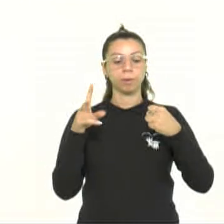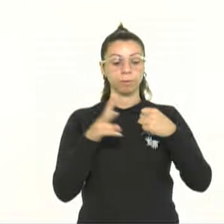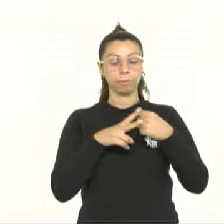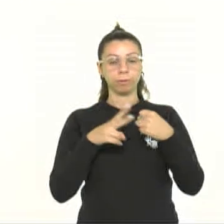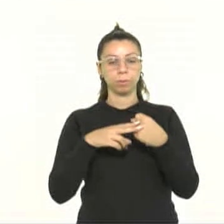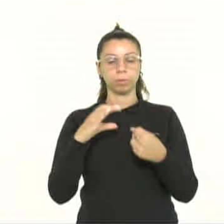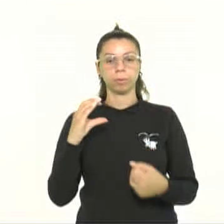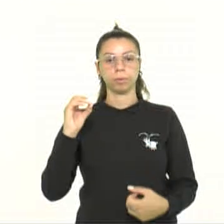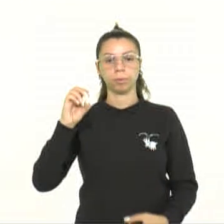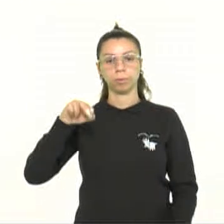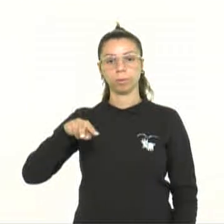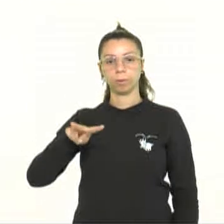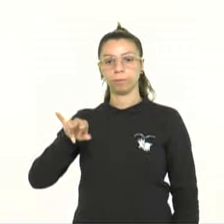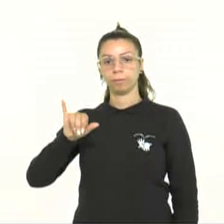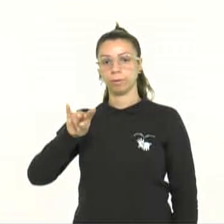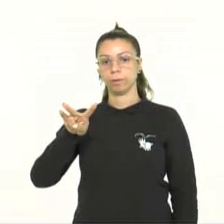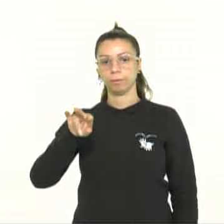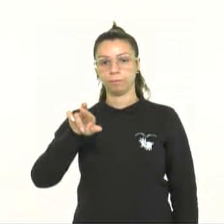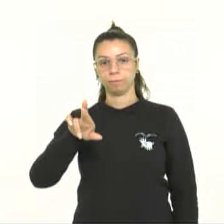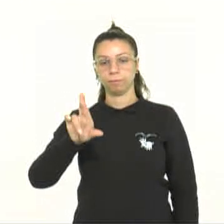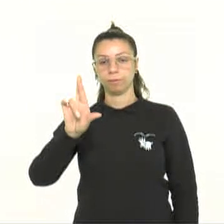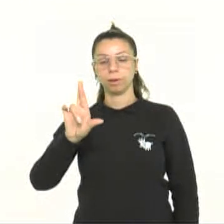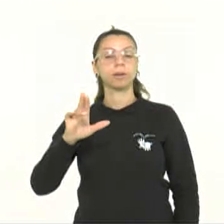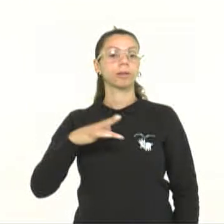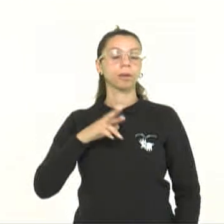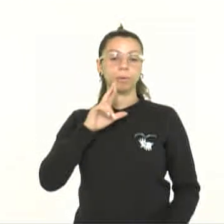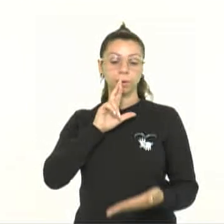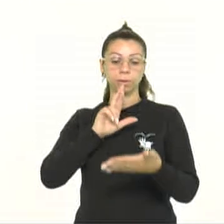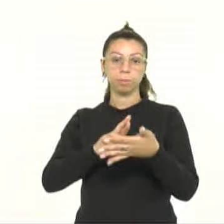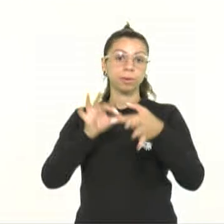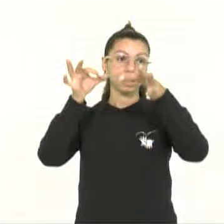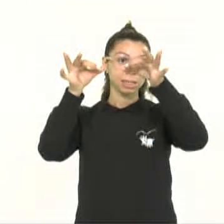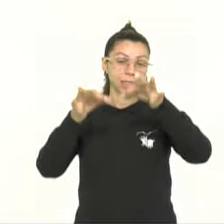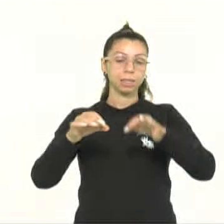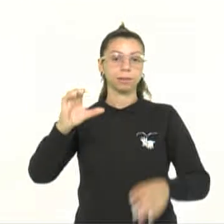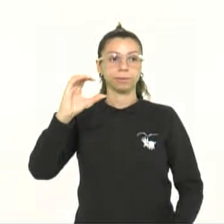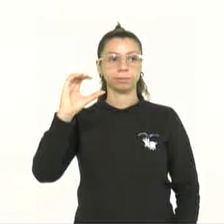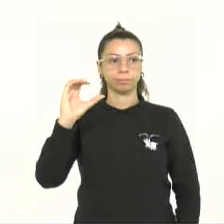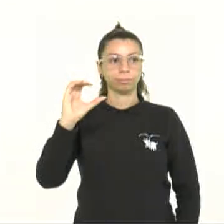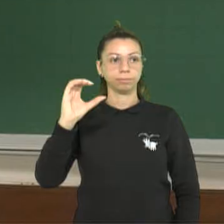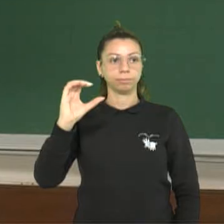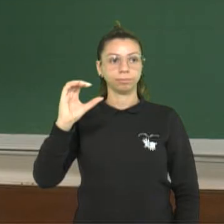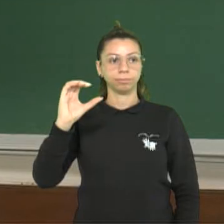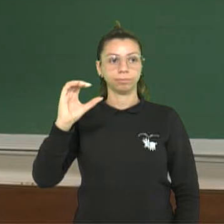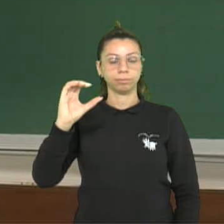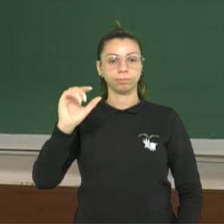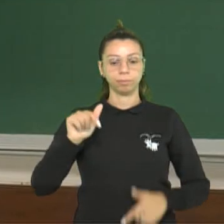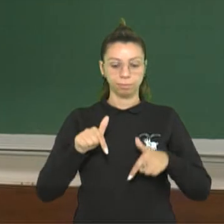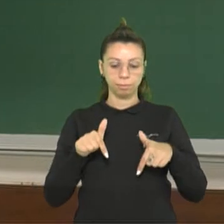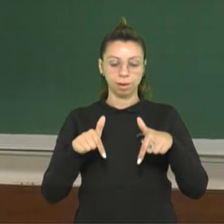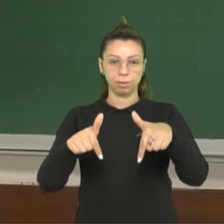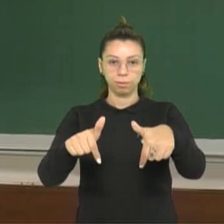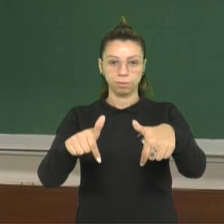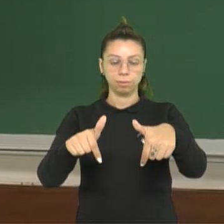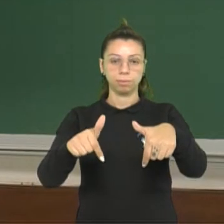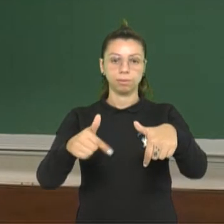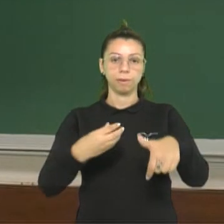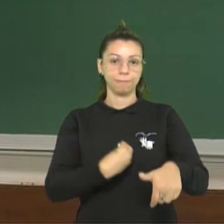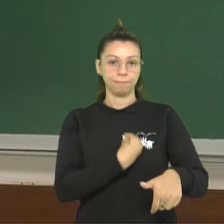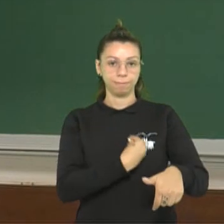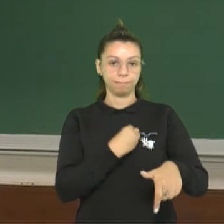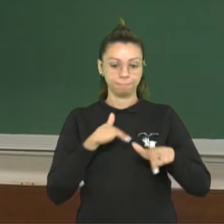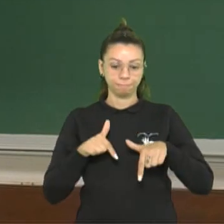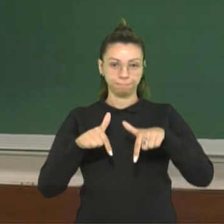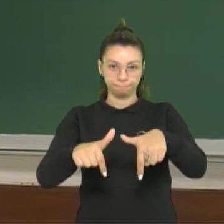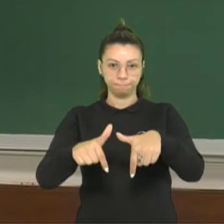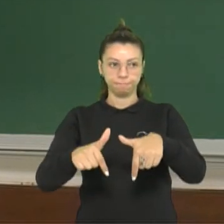convivir, né? Então a resposta correta é ser, né? Se trata de um verbo, uma ação, a convivência.